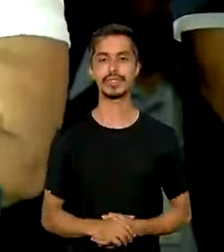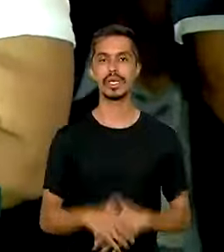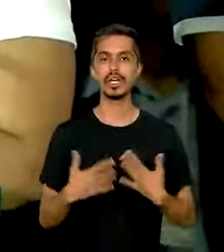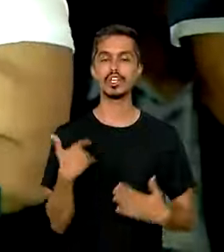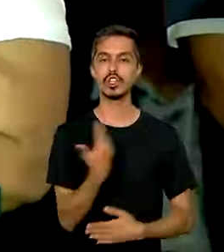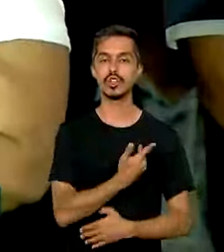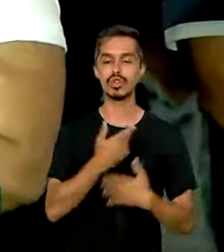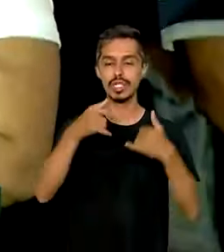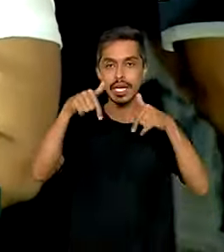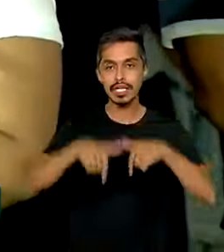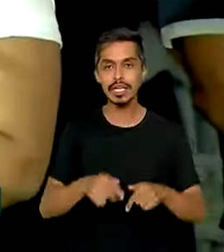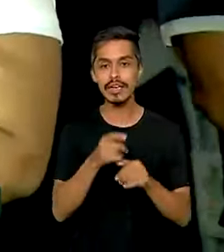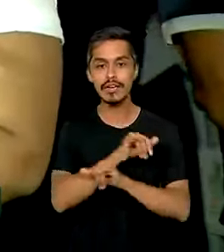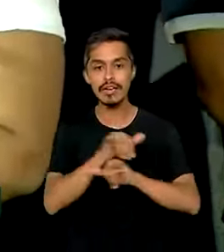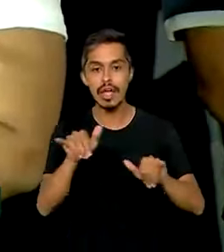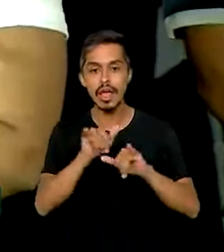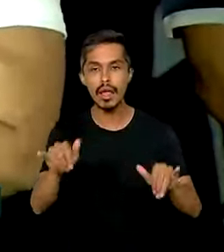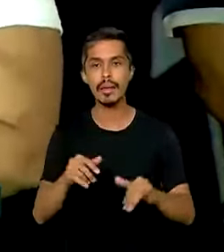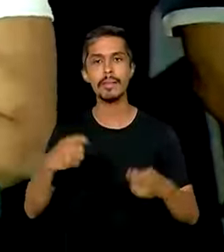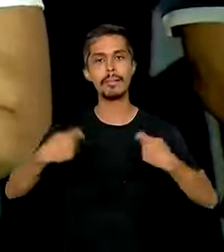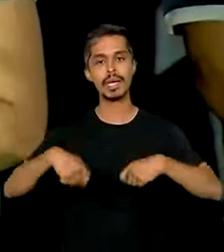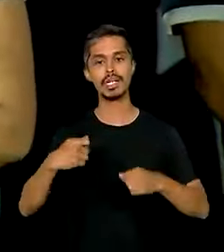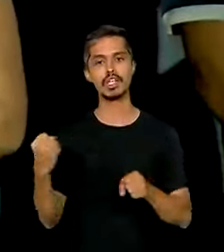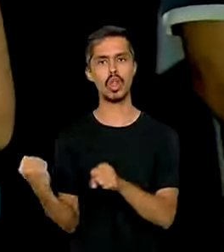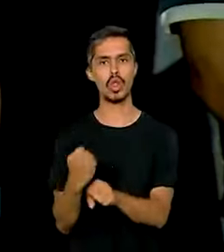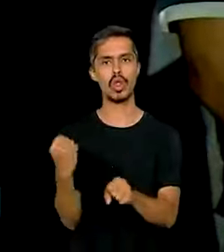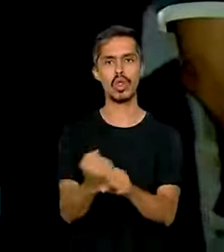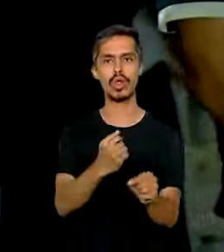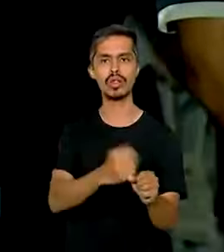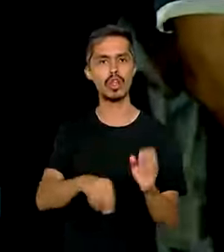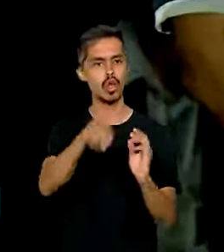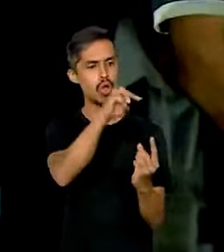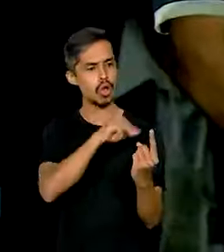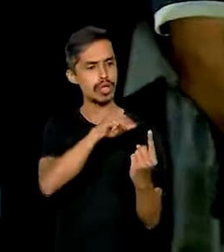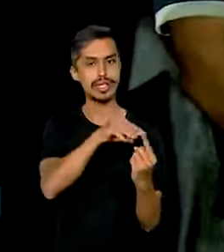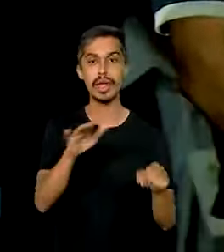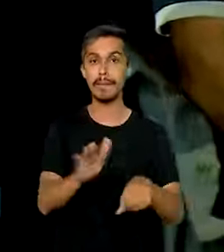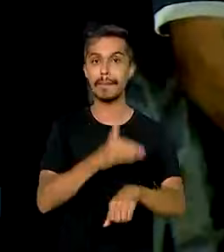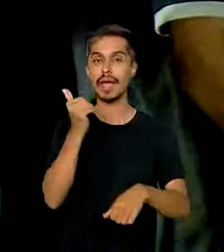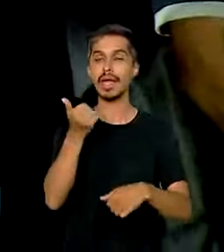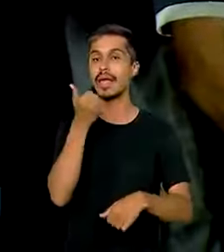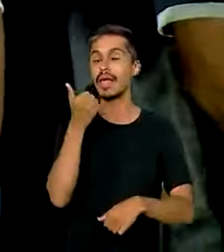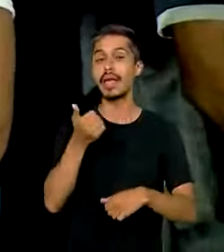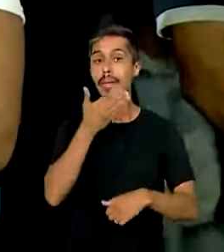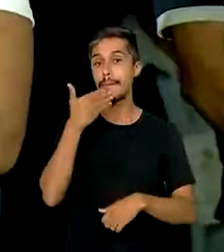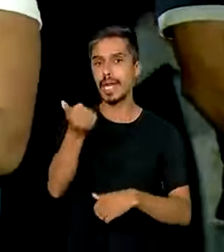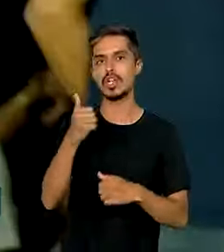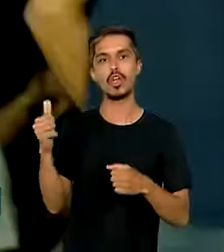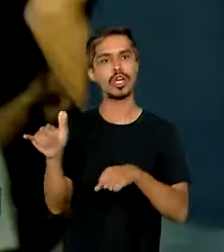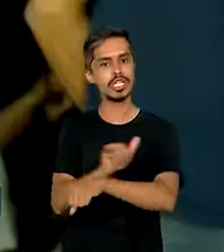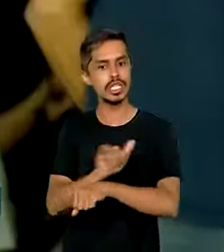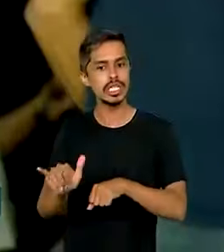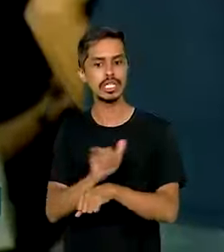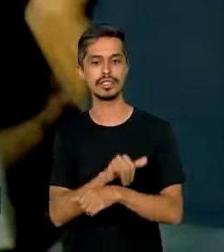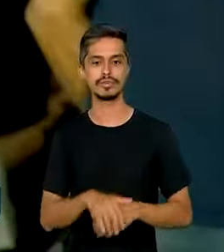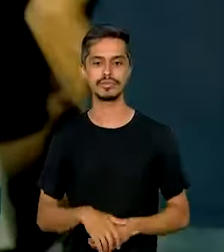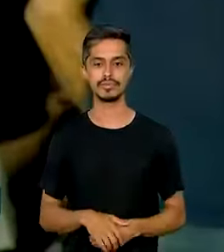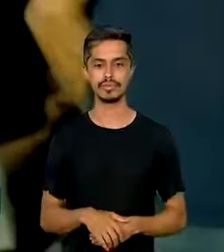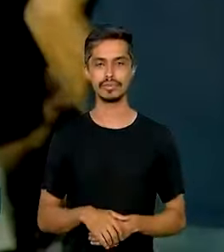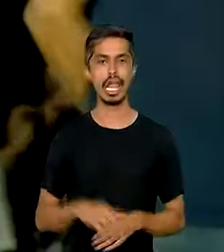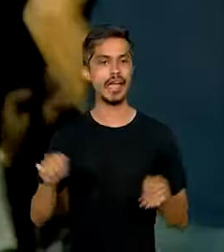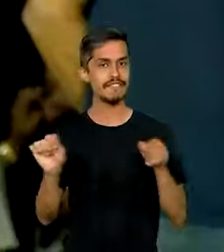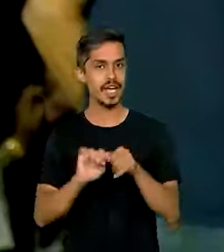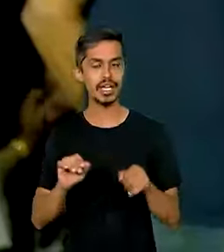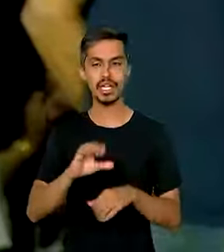dizer que é preciso construir metas mais estratégicas e mais avançadas. A realização da